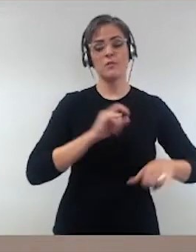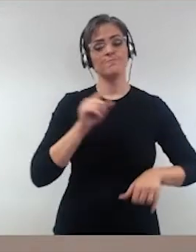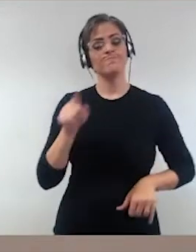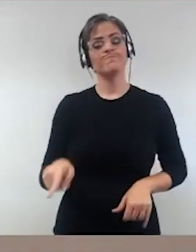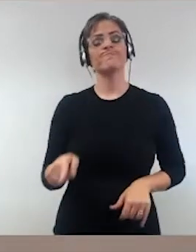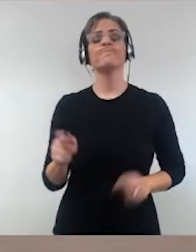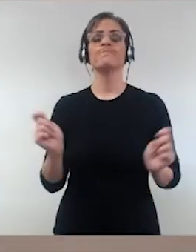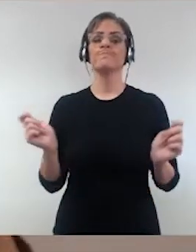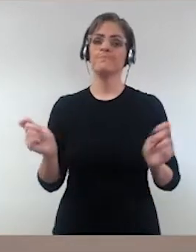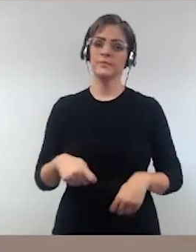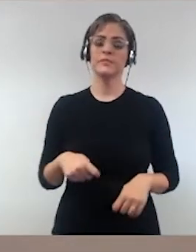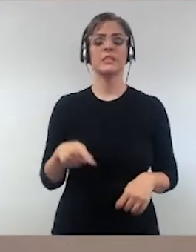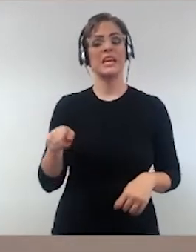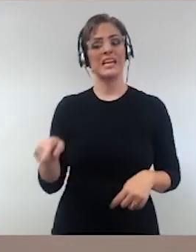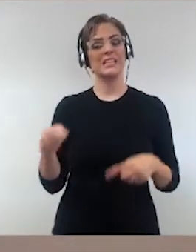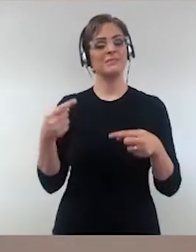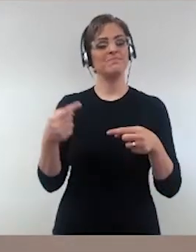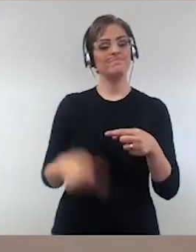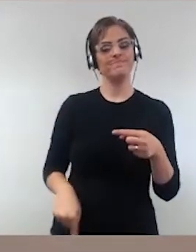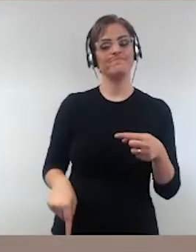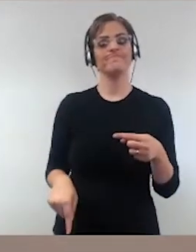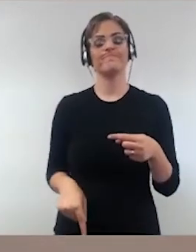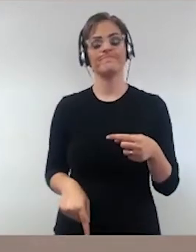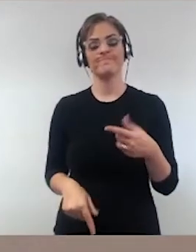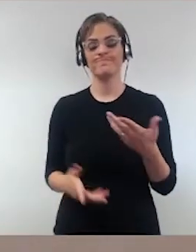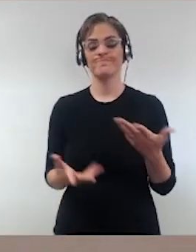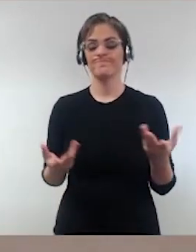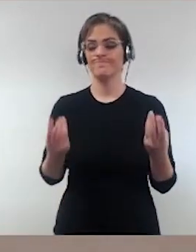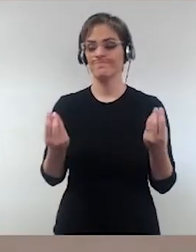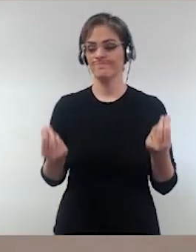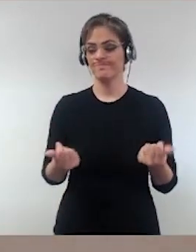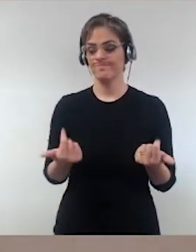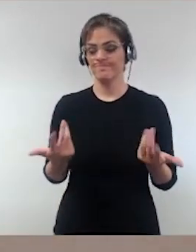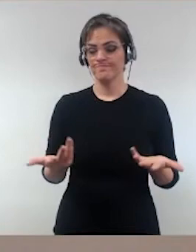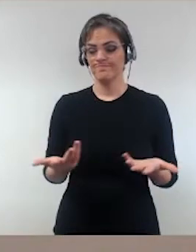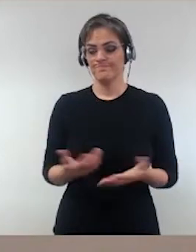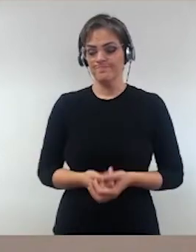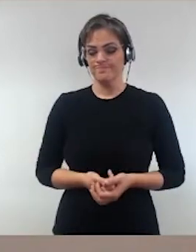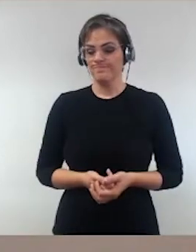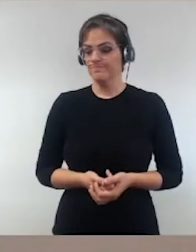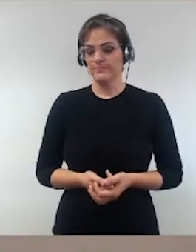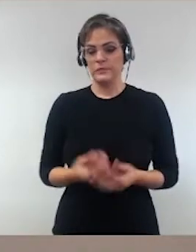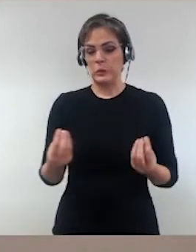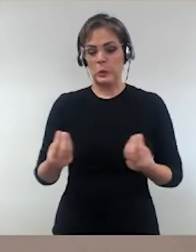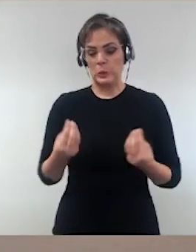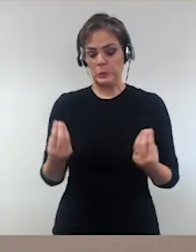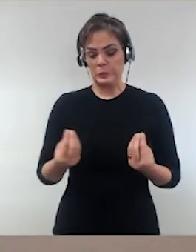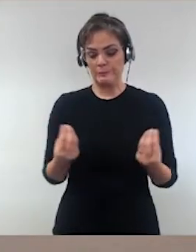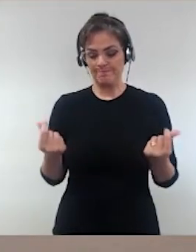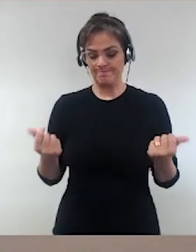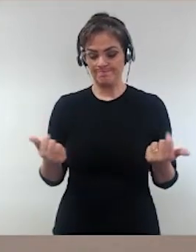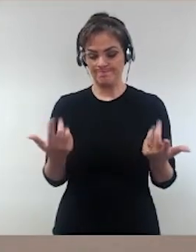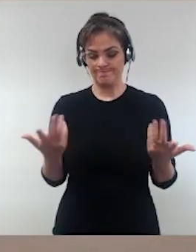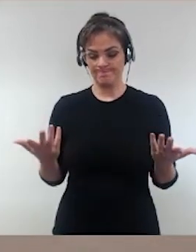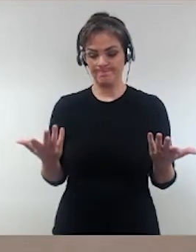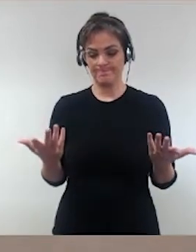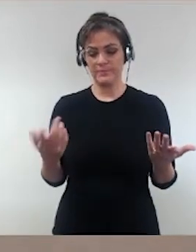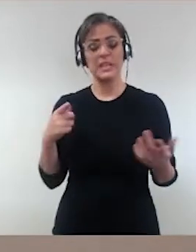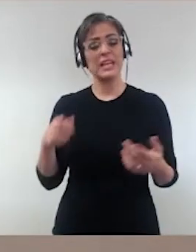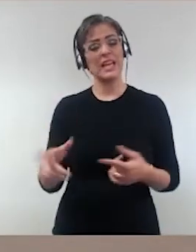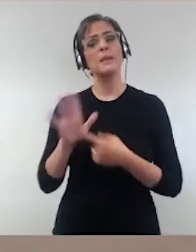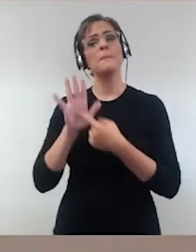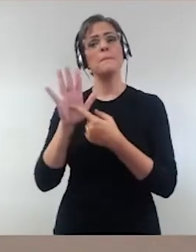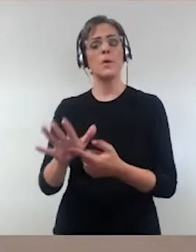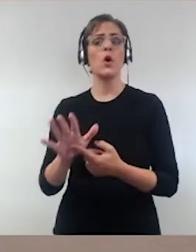gente pode, sim, ter algum tipo de... eu diria, ele mostra que ele